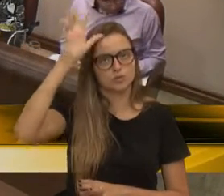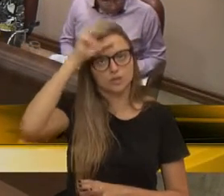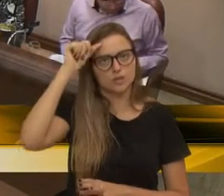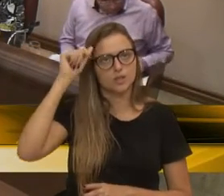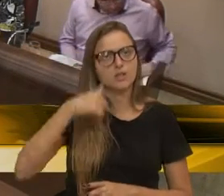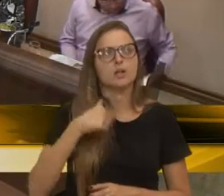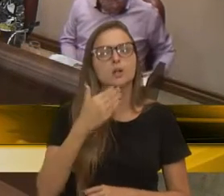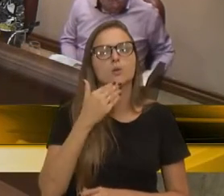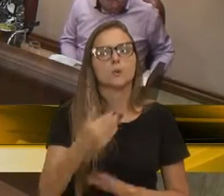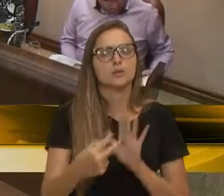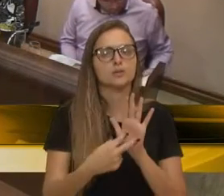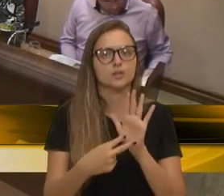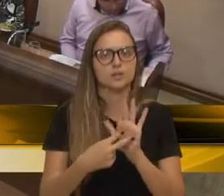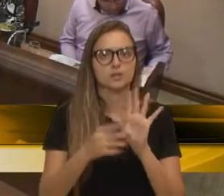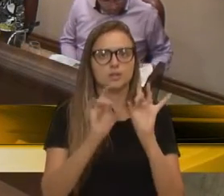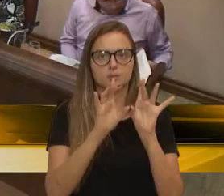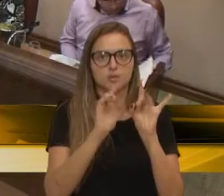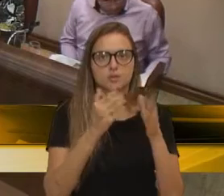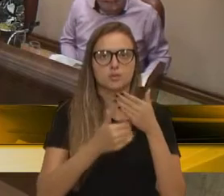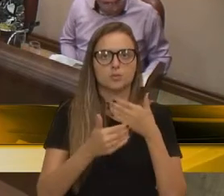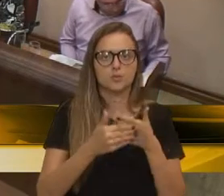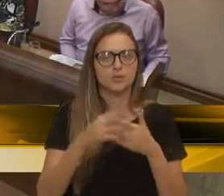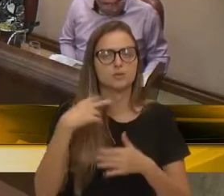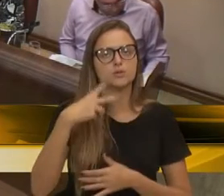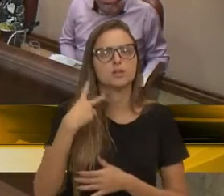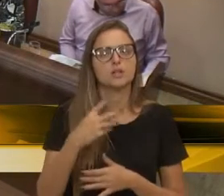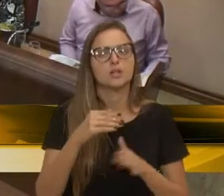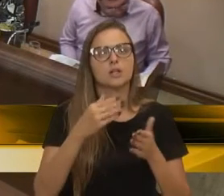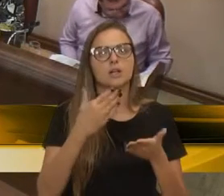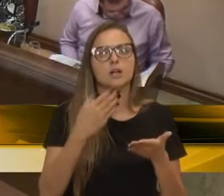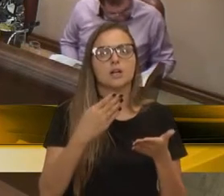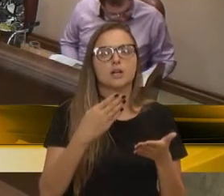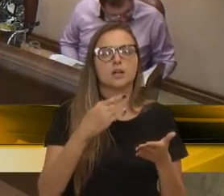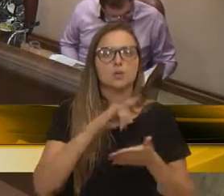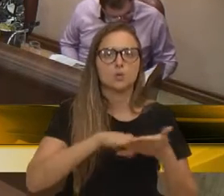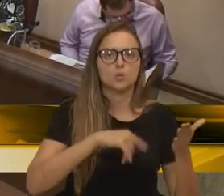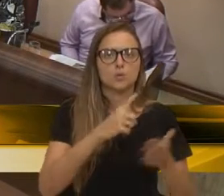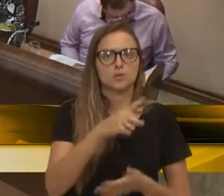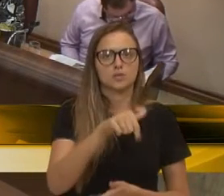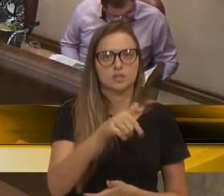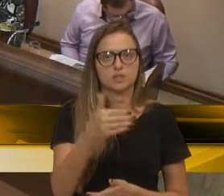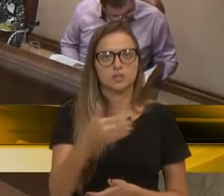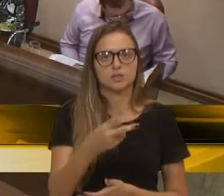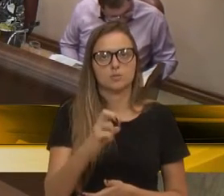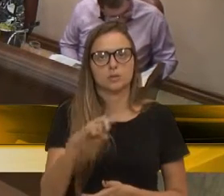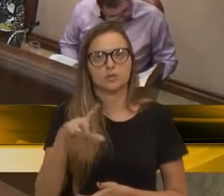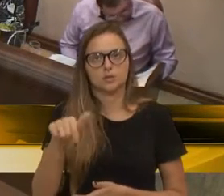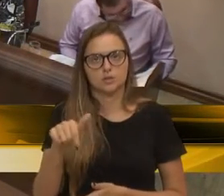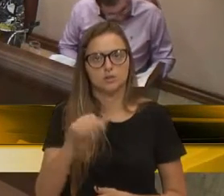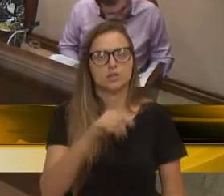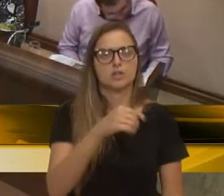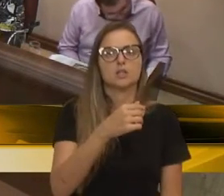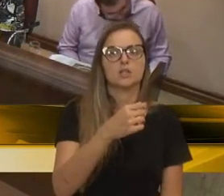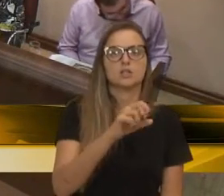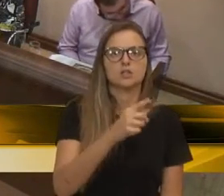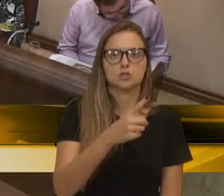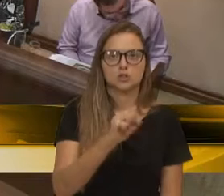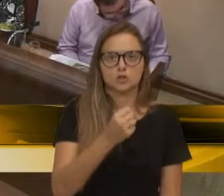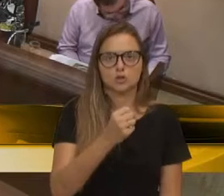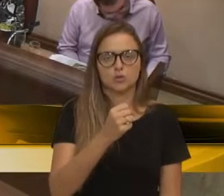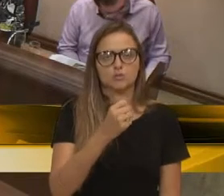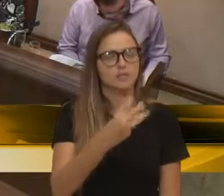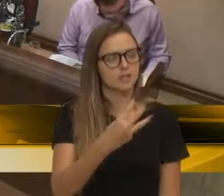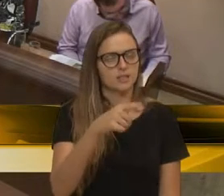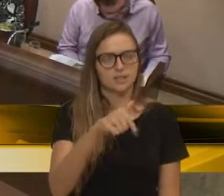dos vereadores e vereadores o memorando 17 de 2017 de 8 de janeiro de 2017 memorando